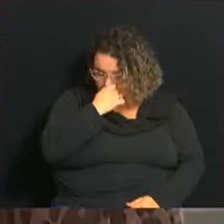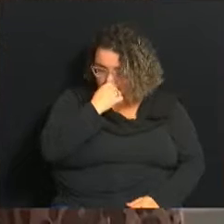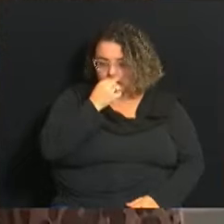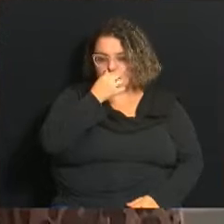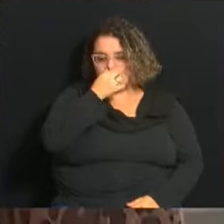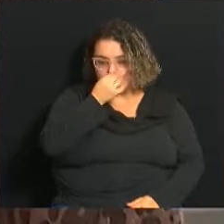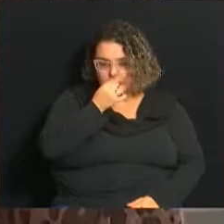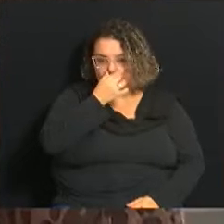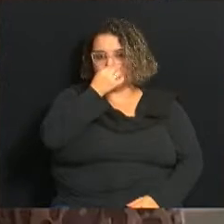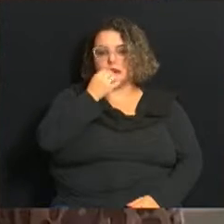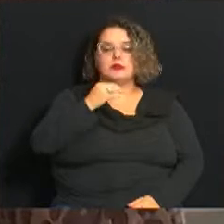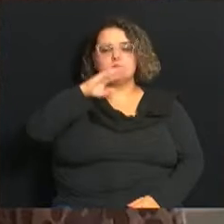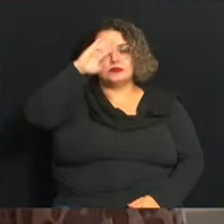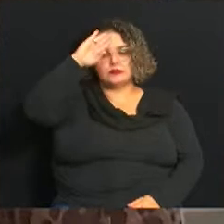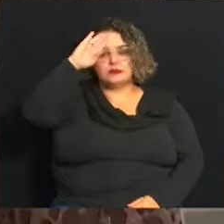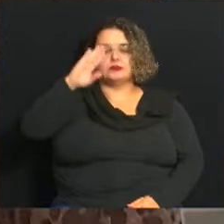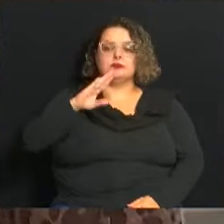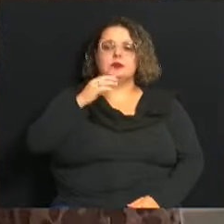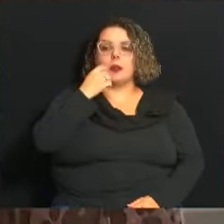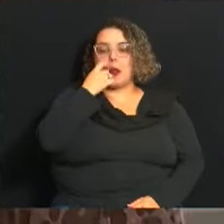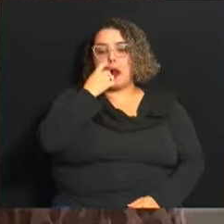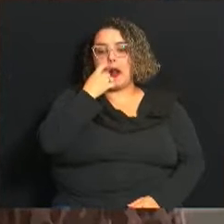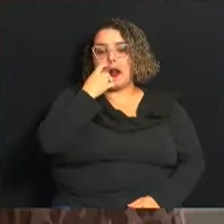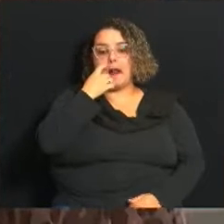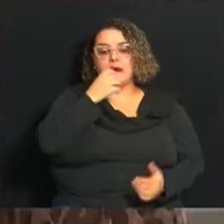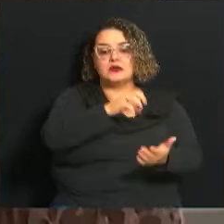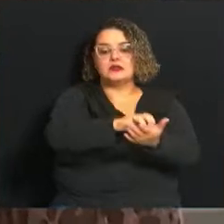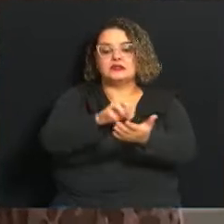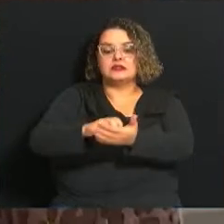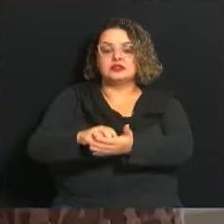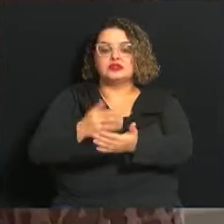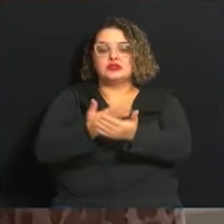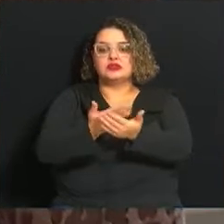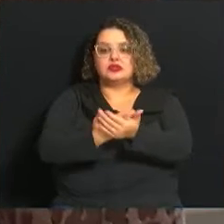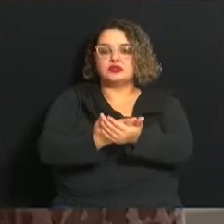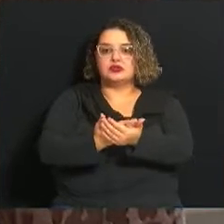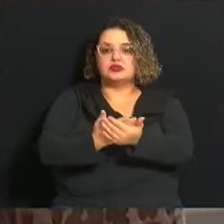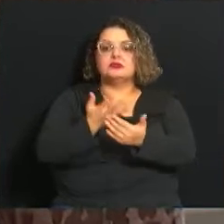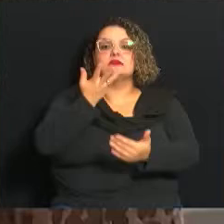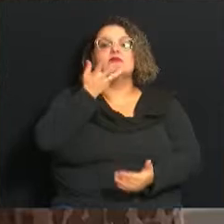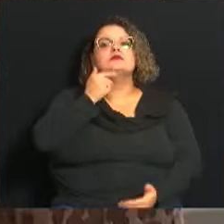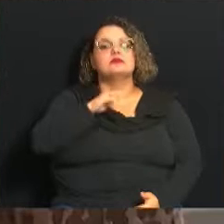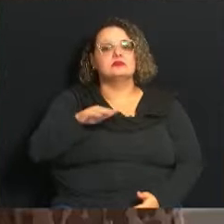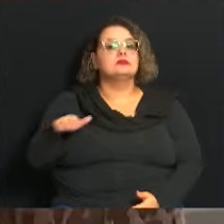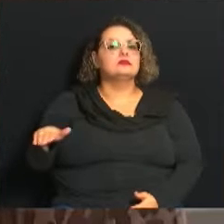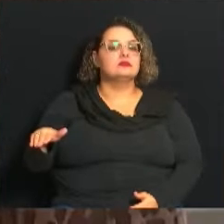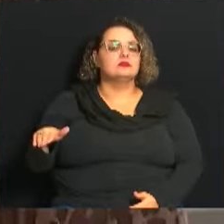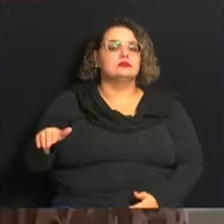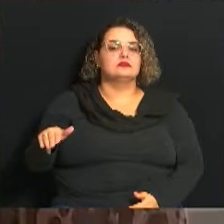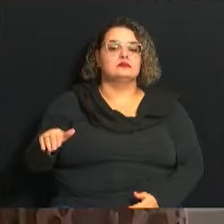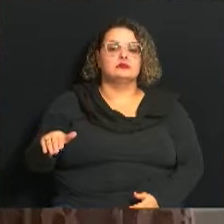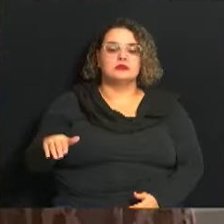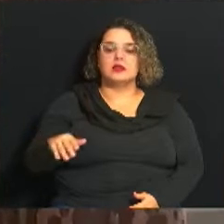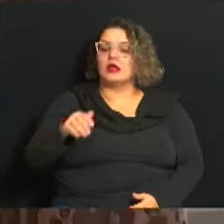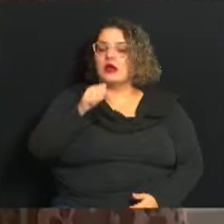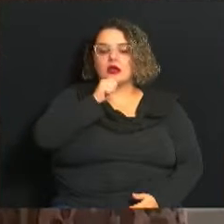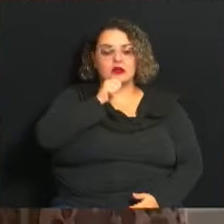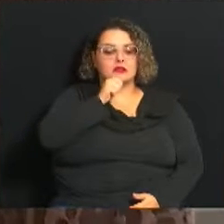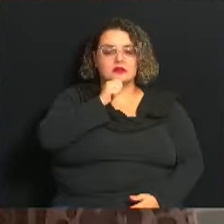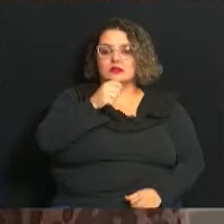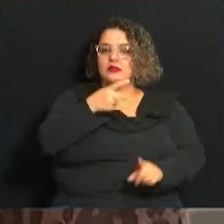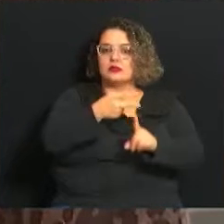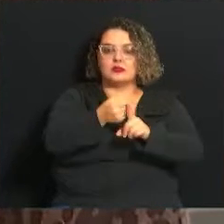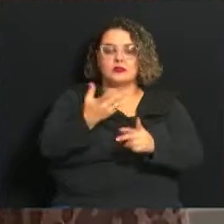60 centros de educação infantil para buscar essas crianças que por algum motivo ainda não foram vacinadas. Bom, Shaula, por que